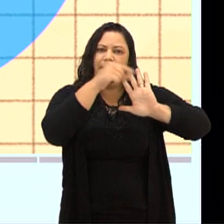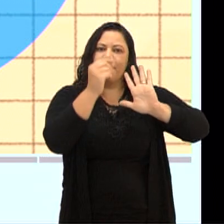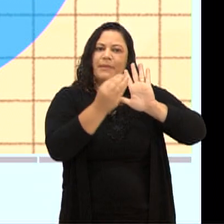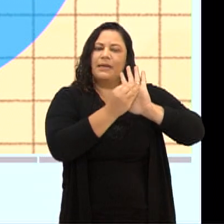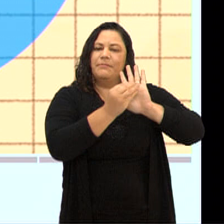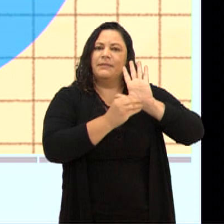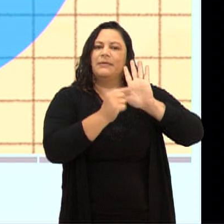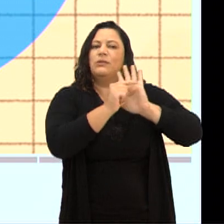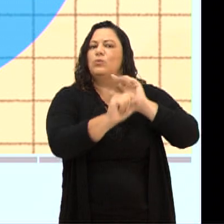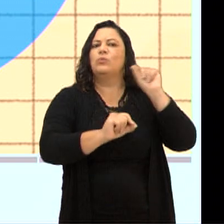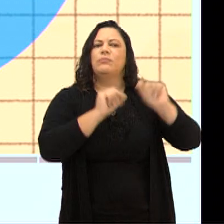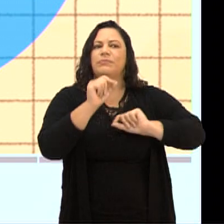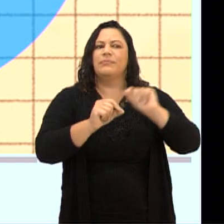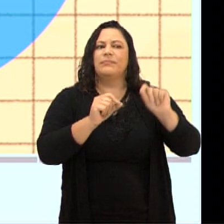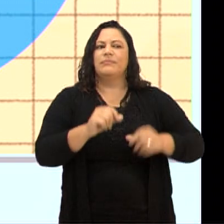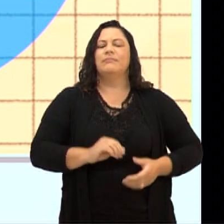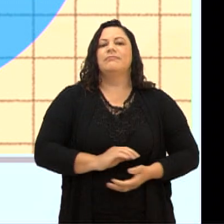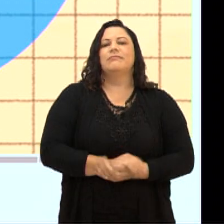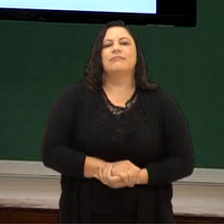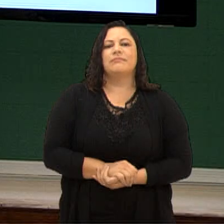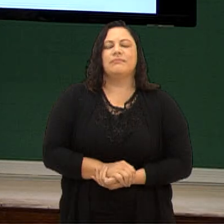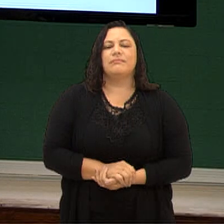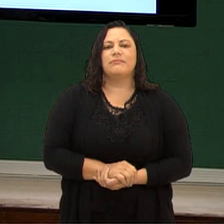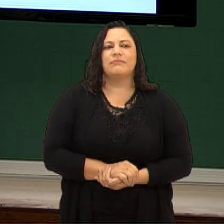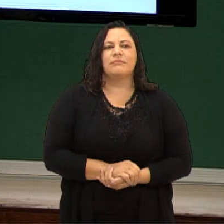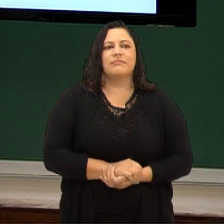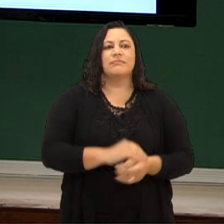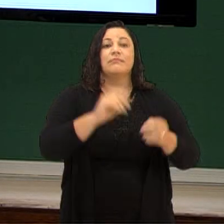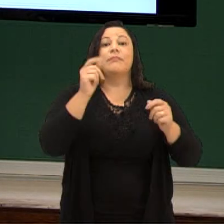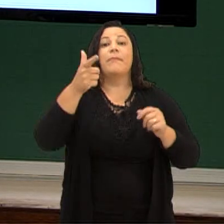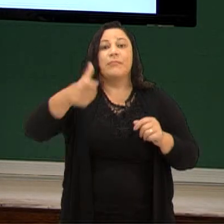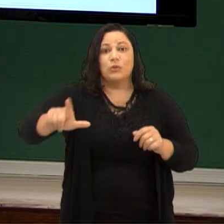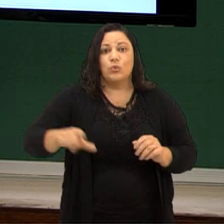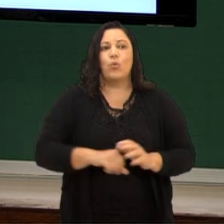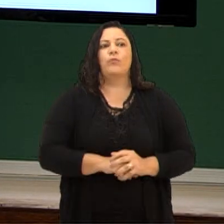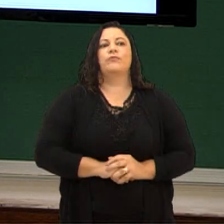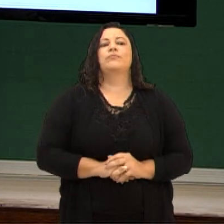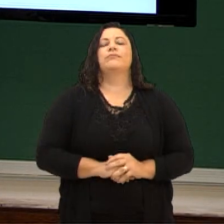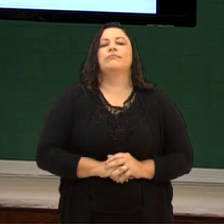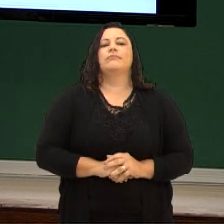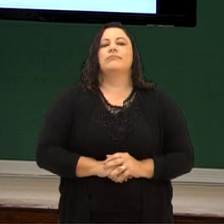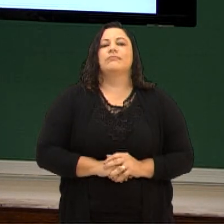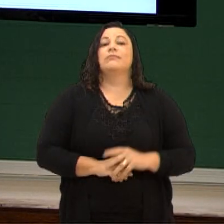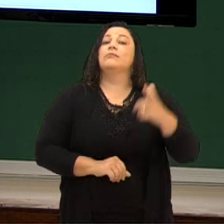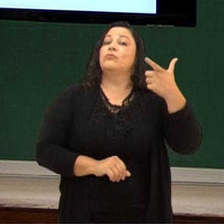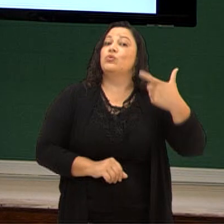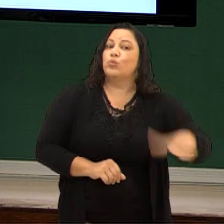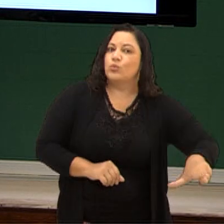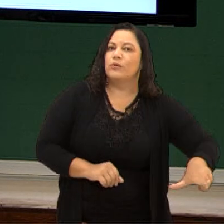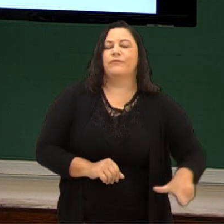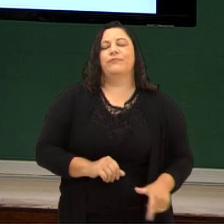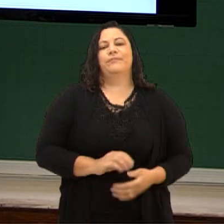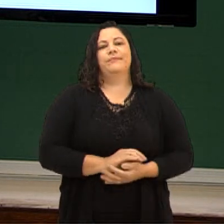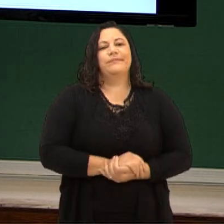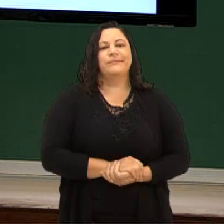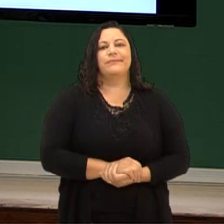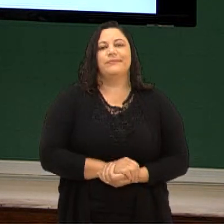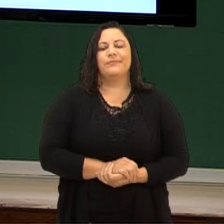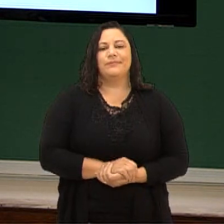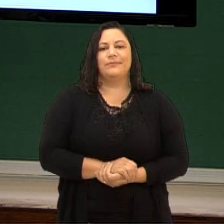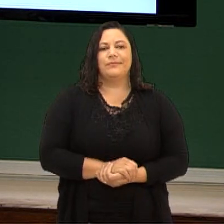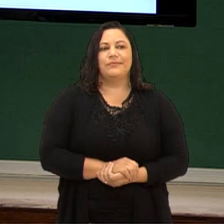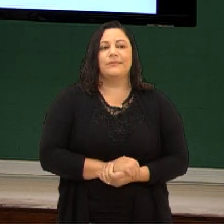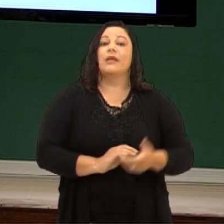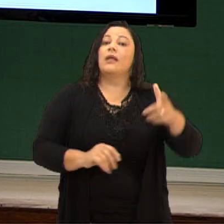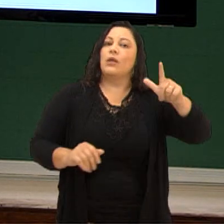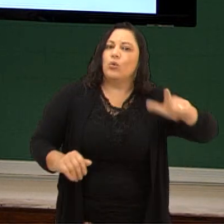vez, que parte que ele ocupa. Percebam, se eu colocar mais uma vez. Olha que legal. E mais uma vez, vamos colocar.